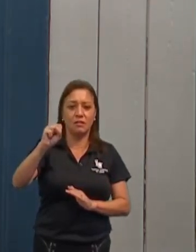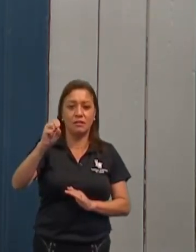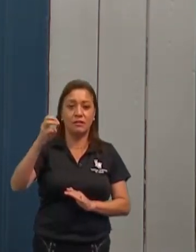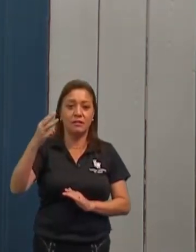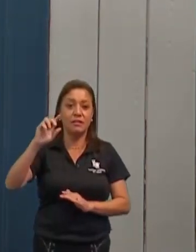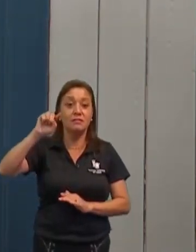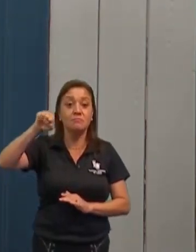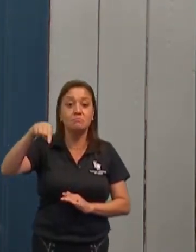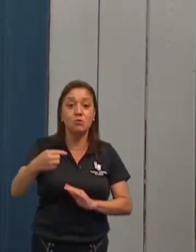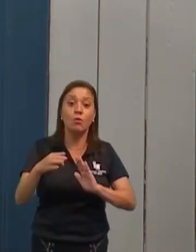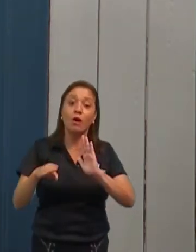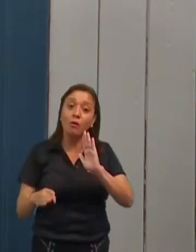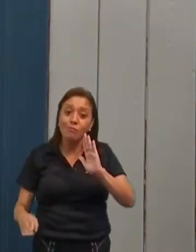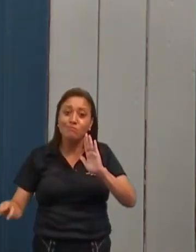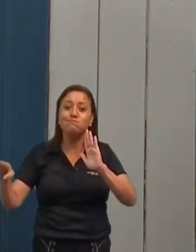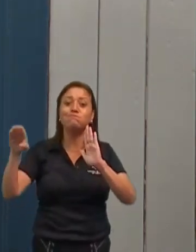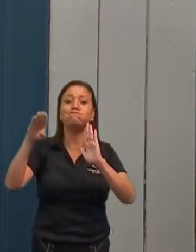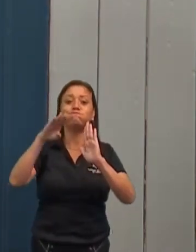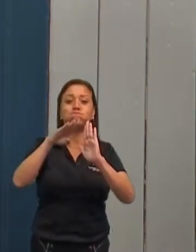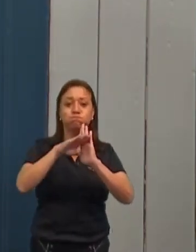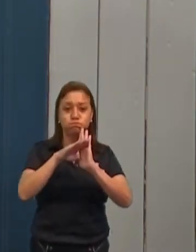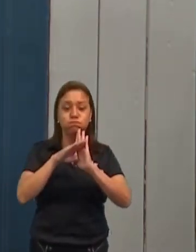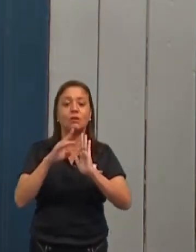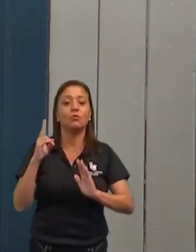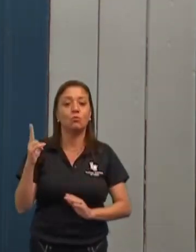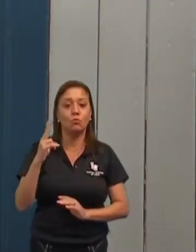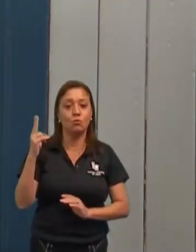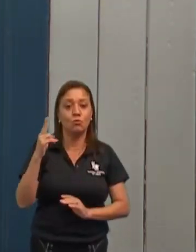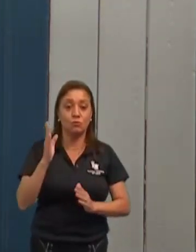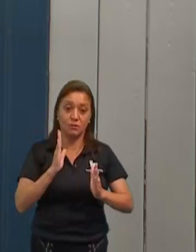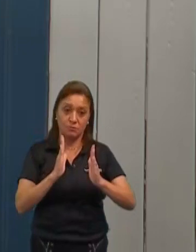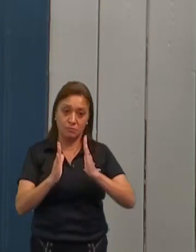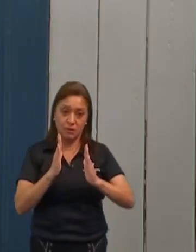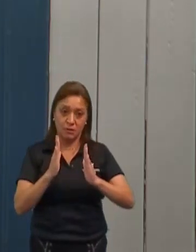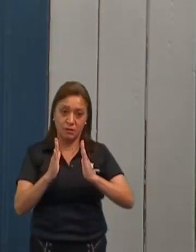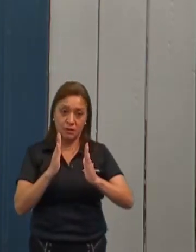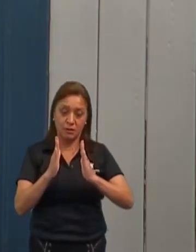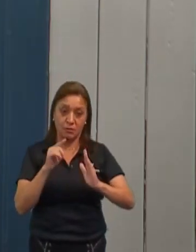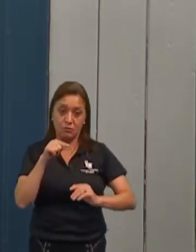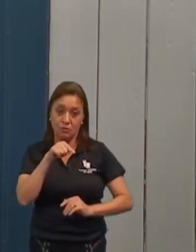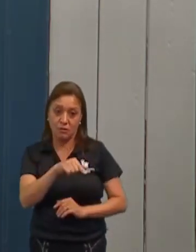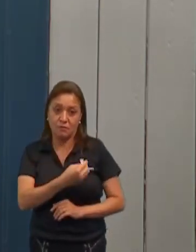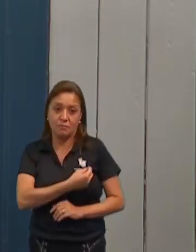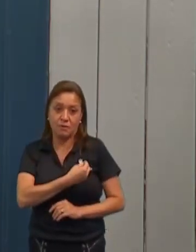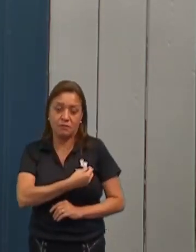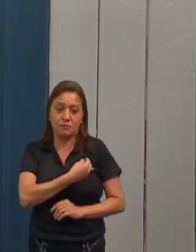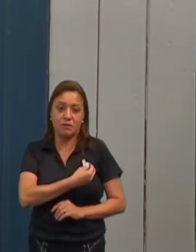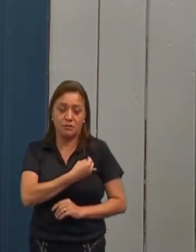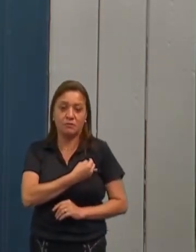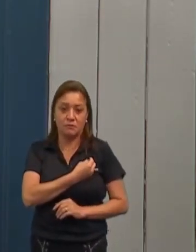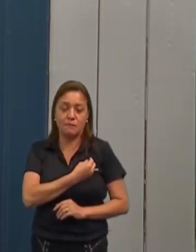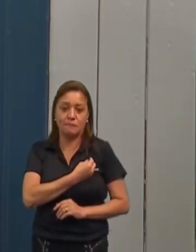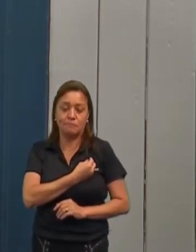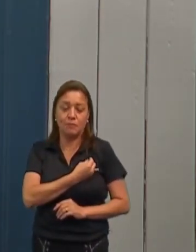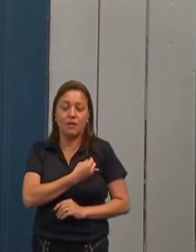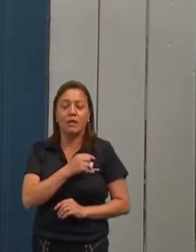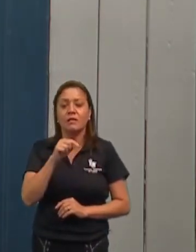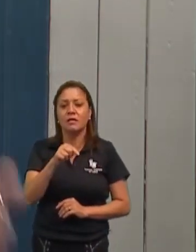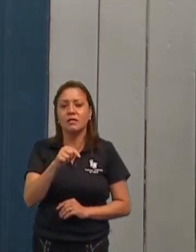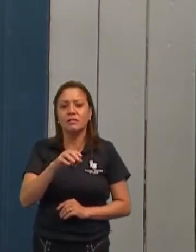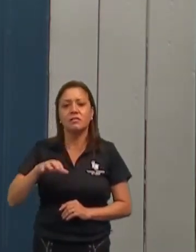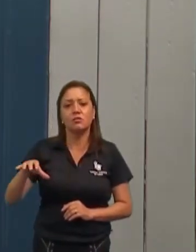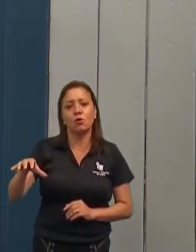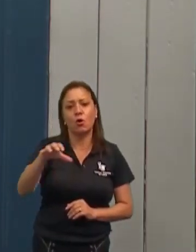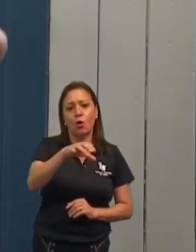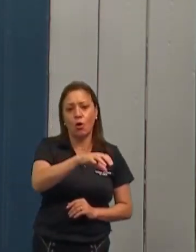de 2022. Nesse mesmo período, a participação dos CACs nas ocorrências